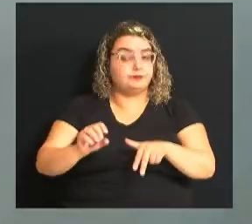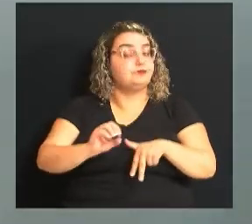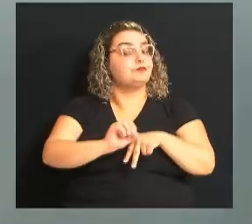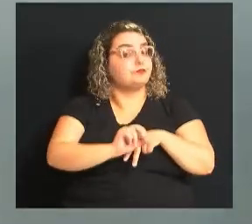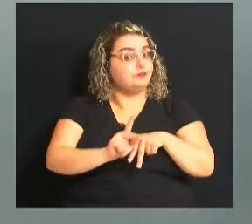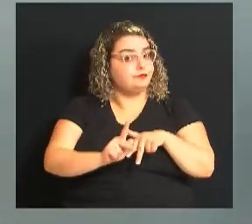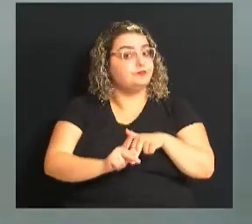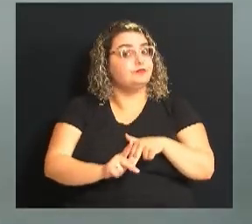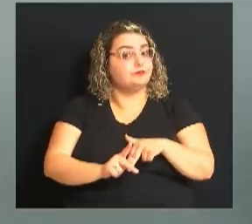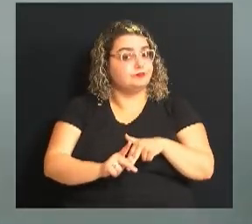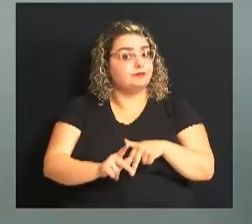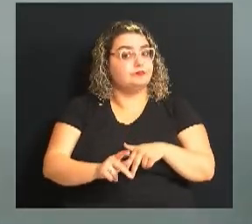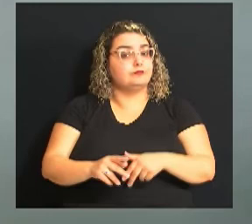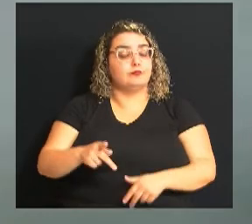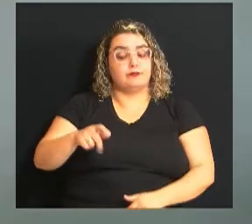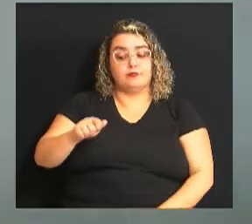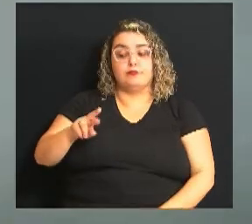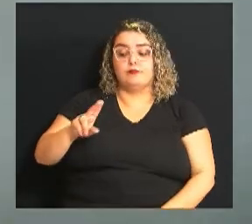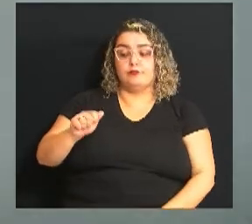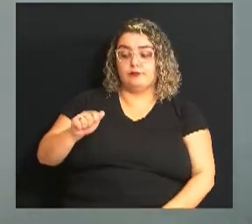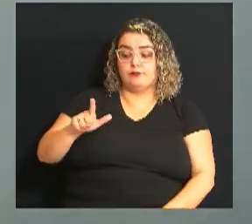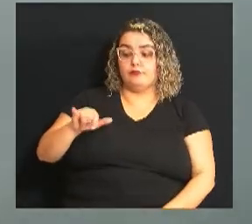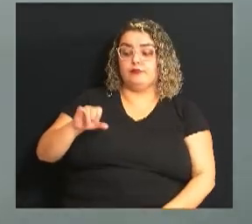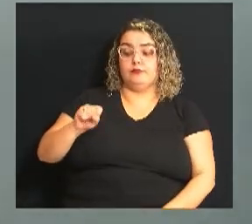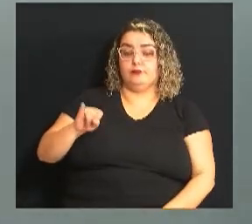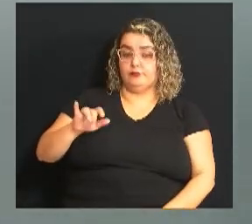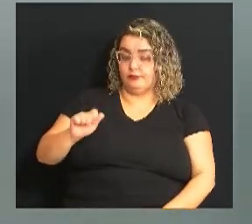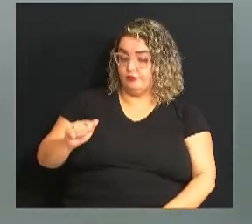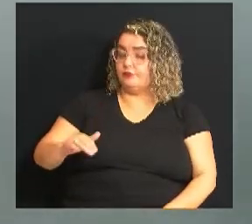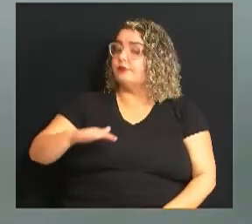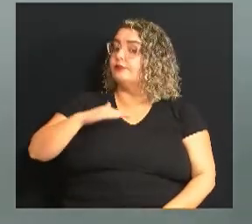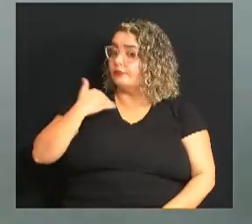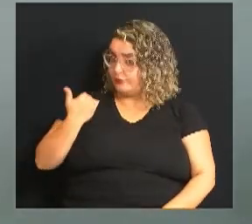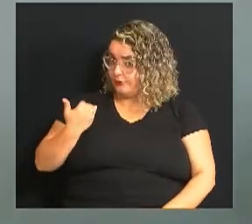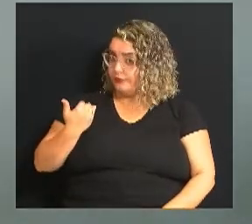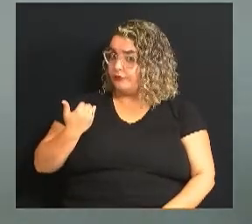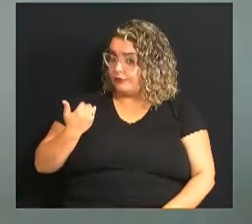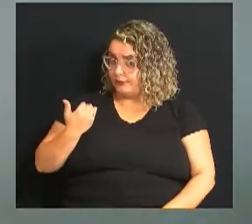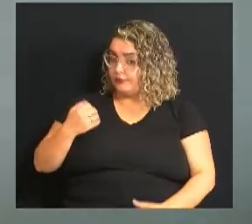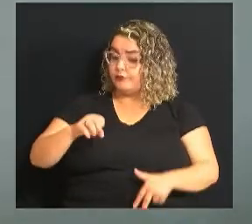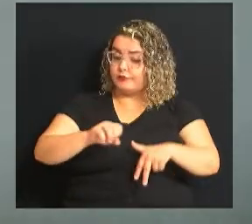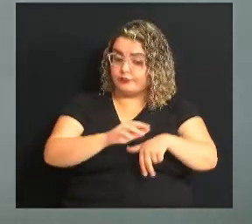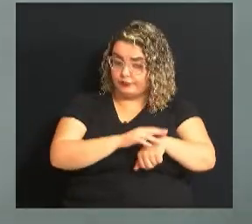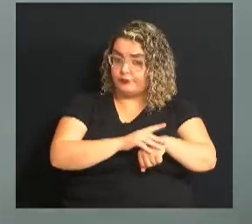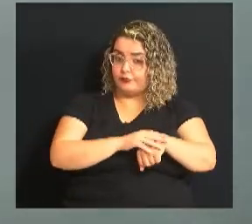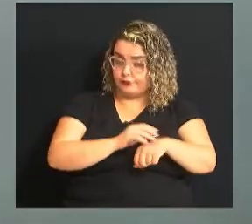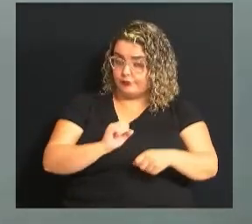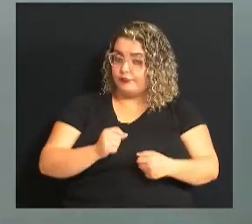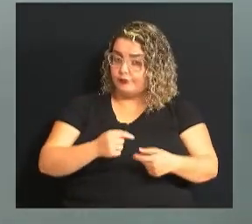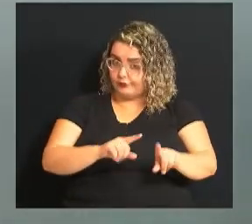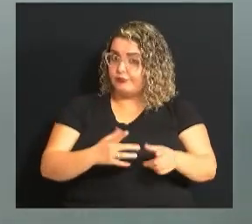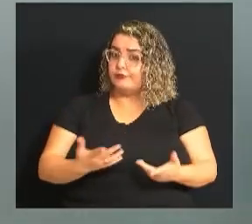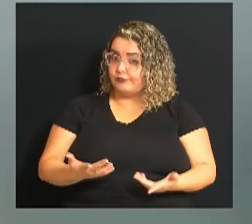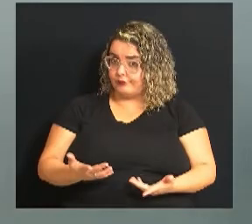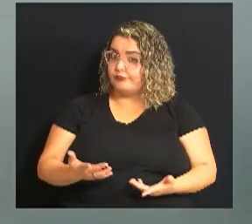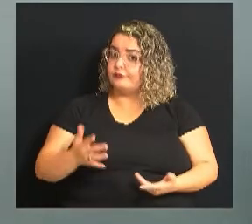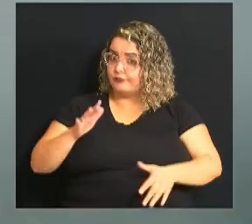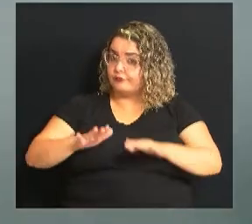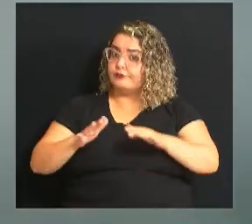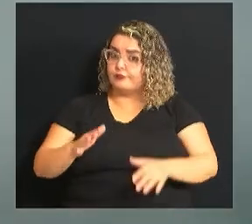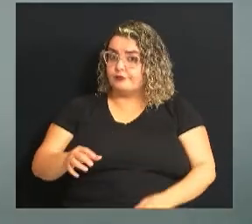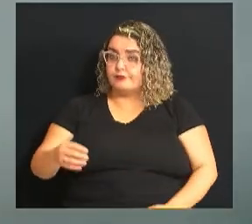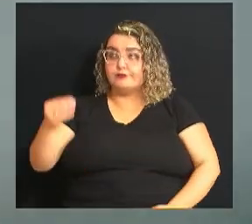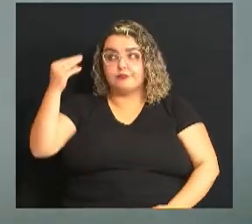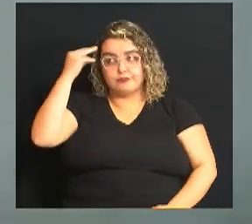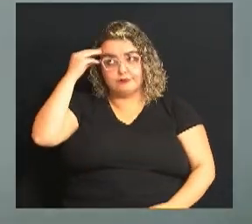a paralisia e a morte que a poliomielite provoca. Então, talvez isso aqui precise ser refrescado na memória